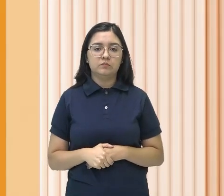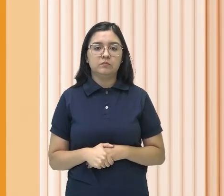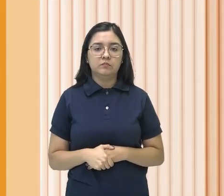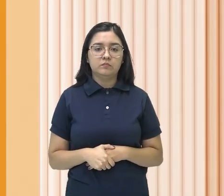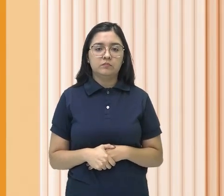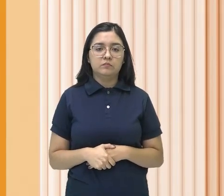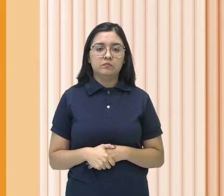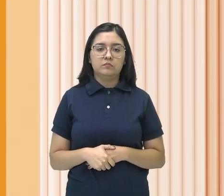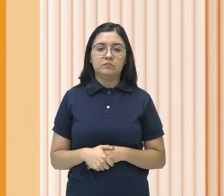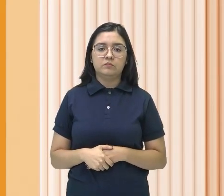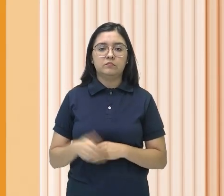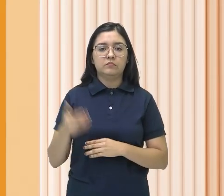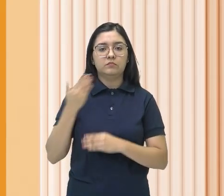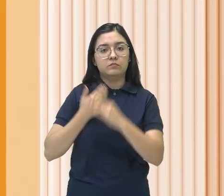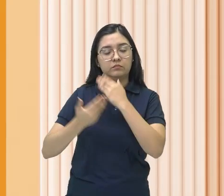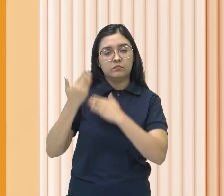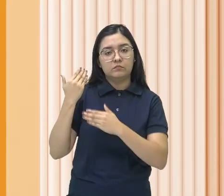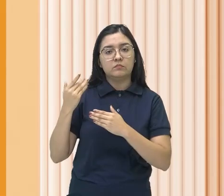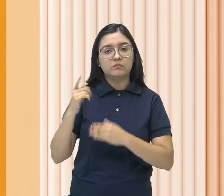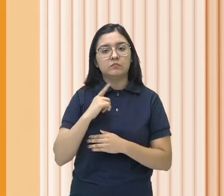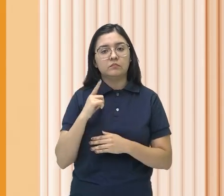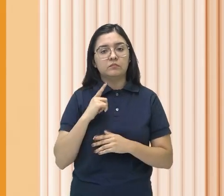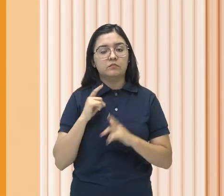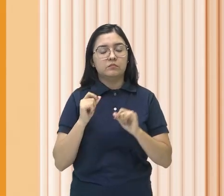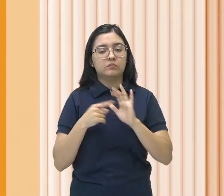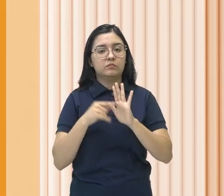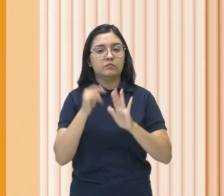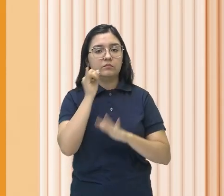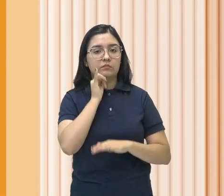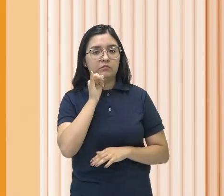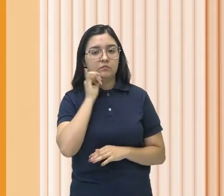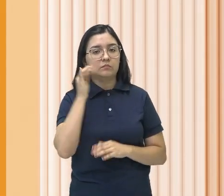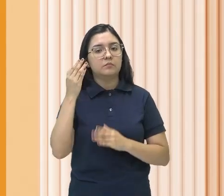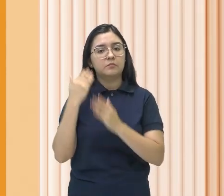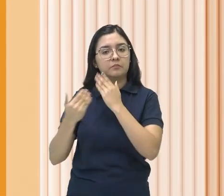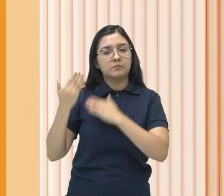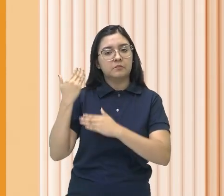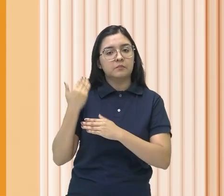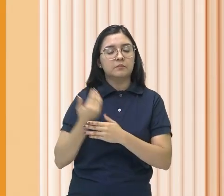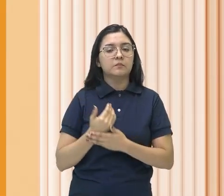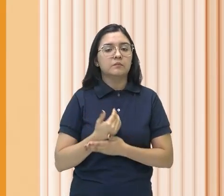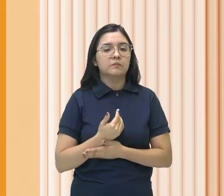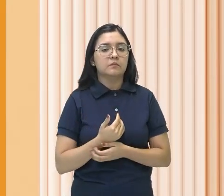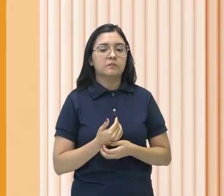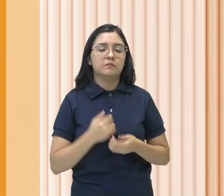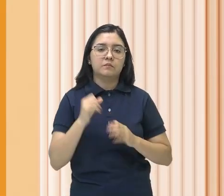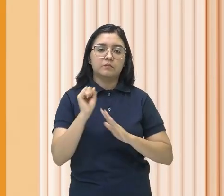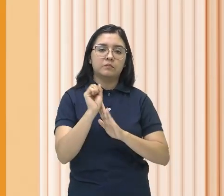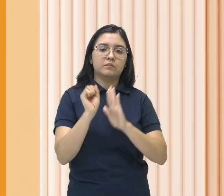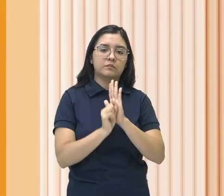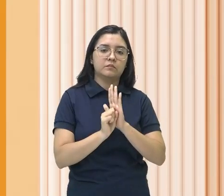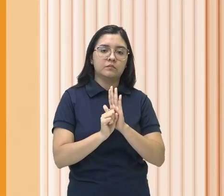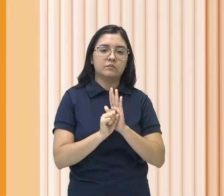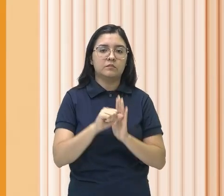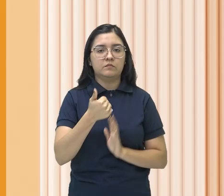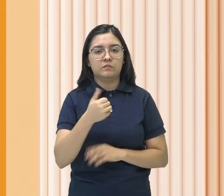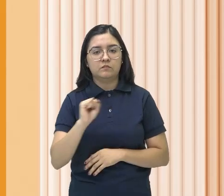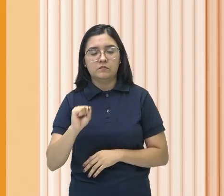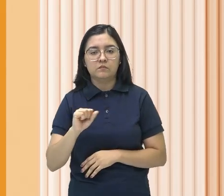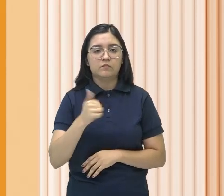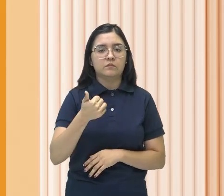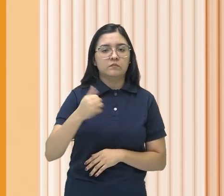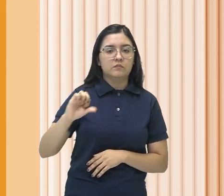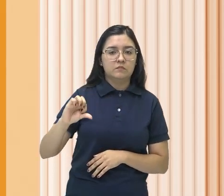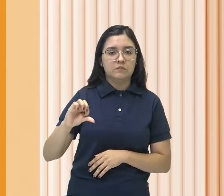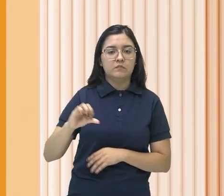né, antigamente, só para dar um exemplo para vocês, antigamente, né, no século XVIII,